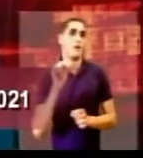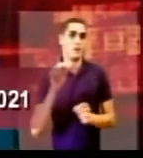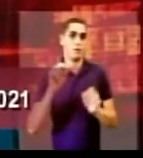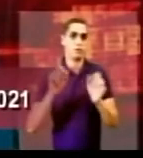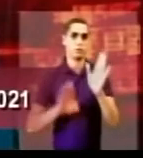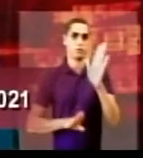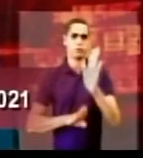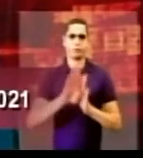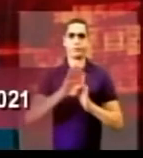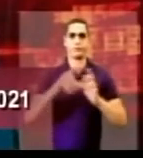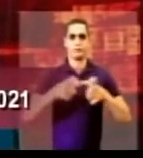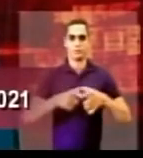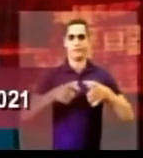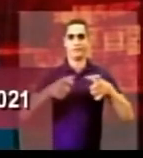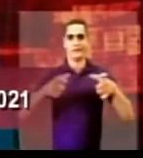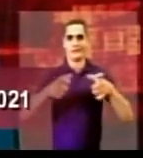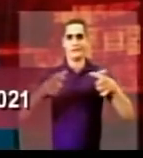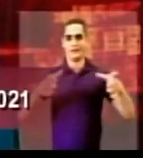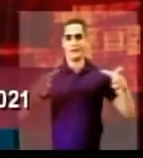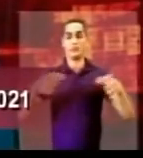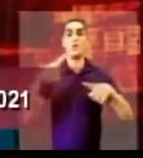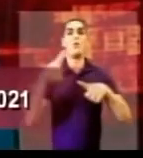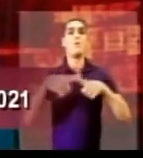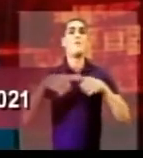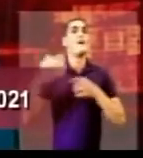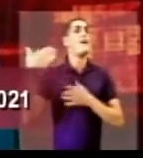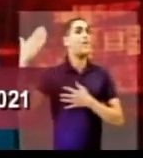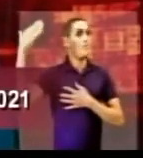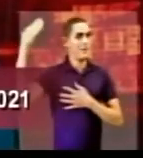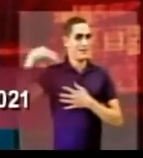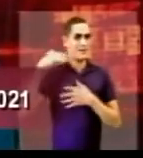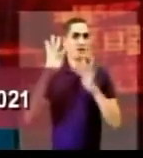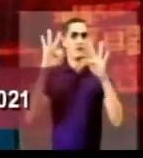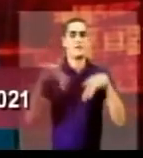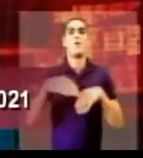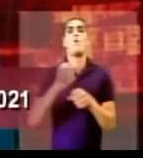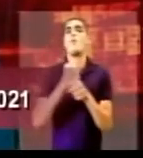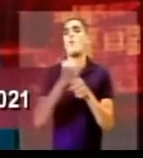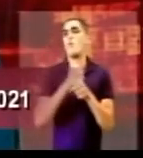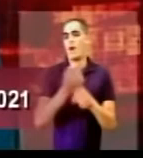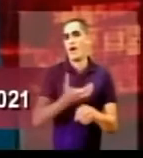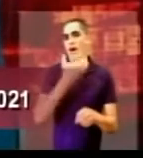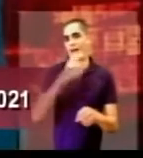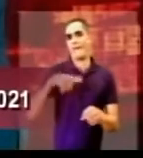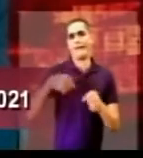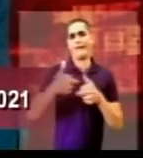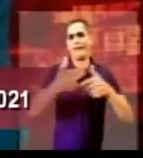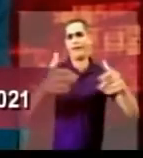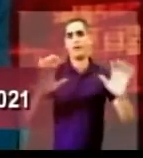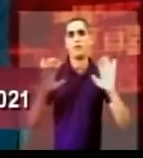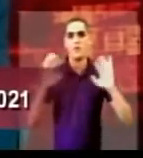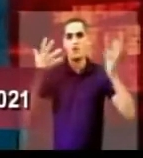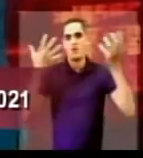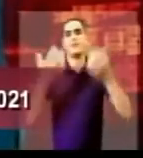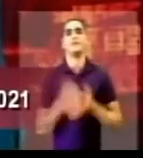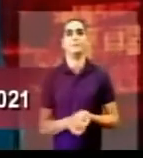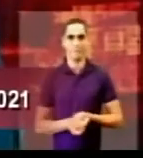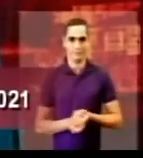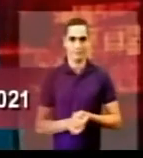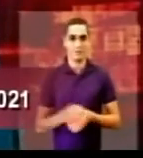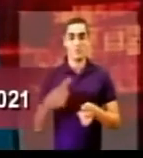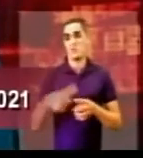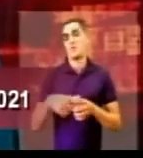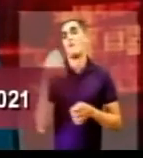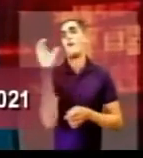pico em virtude do final de ano. Porque ele não foi totalmente ascendente e